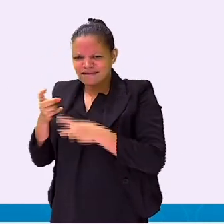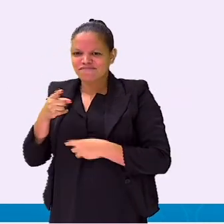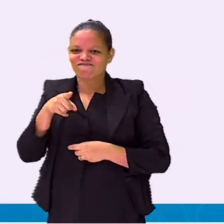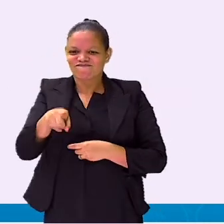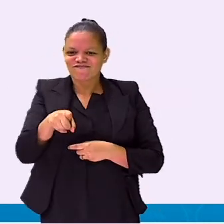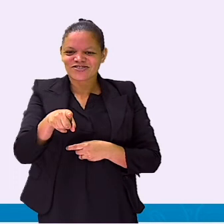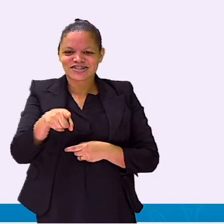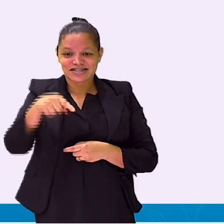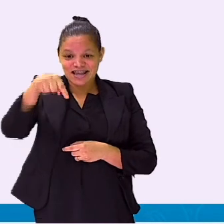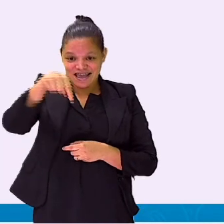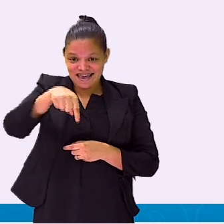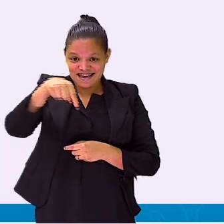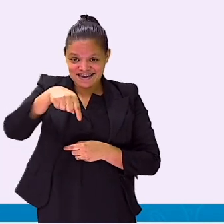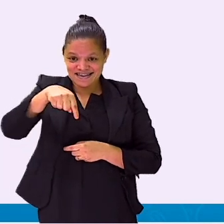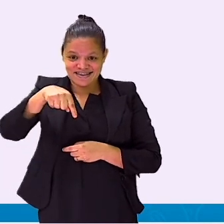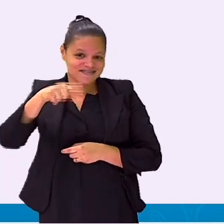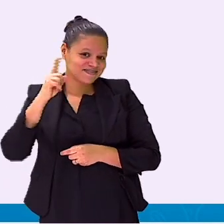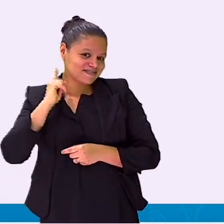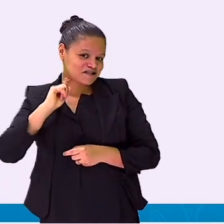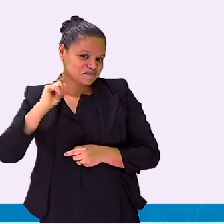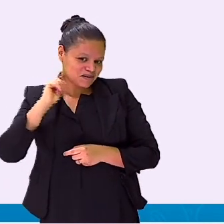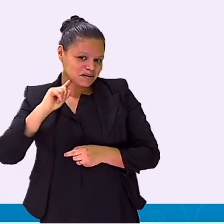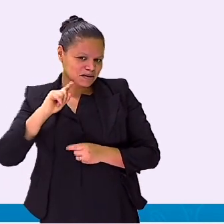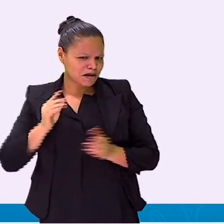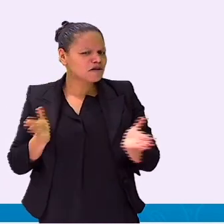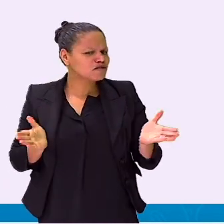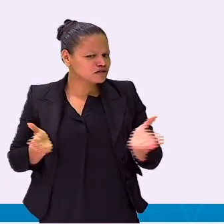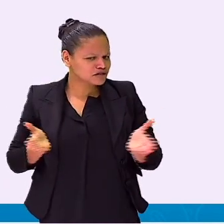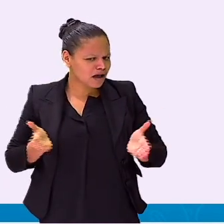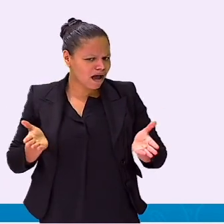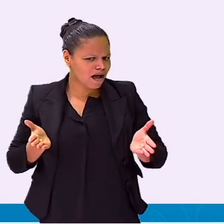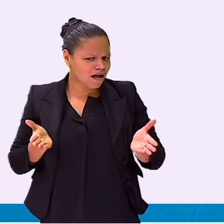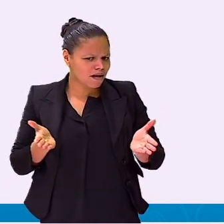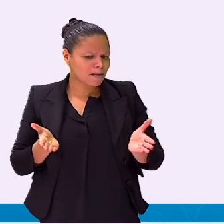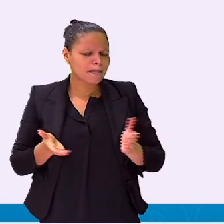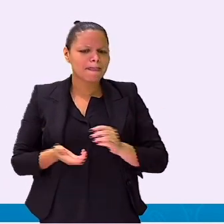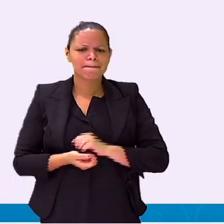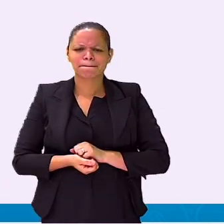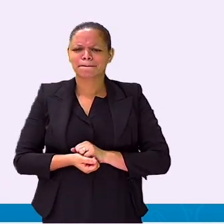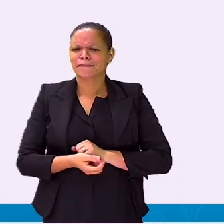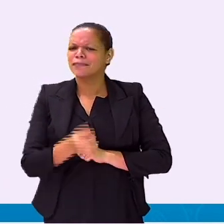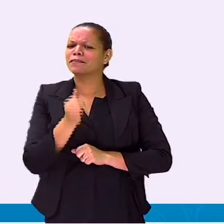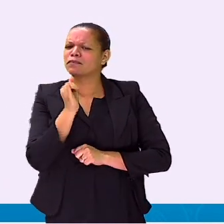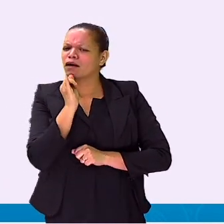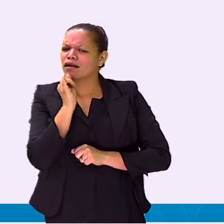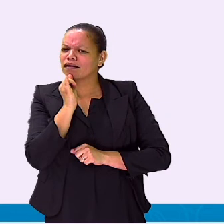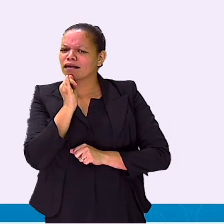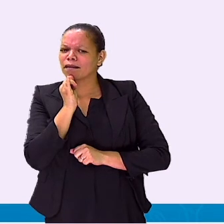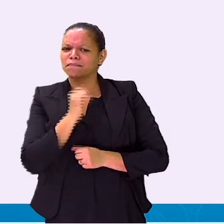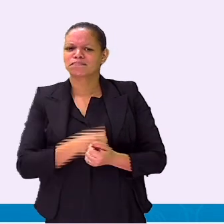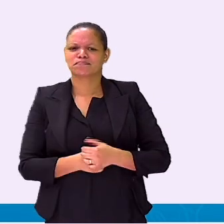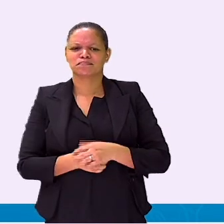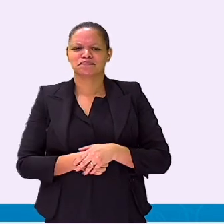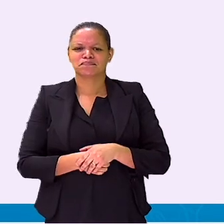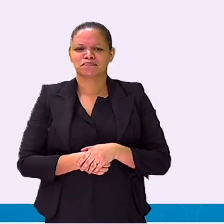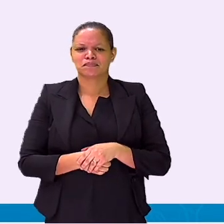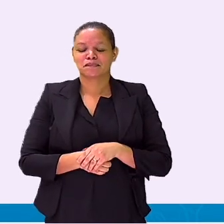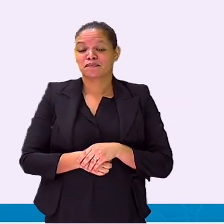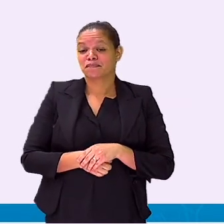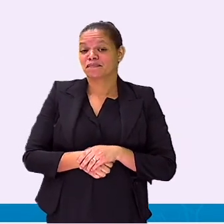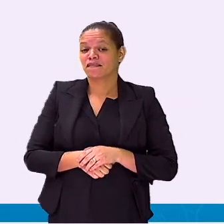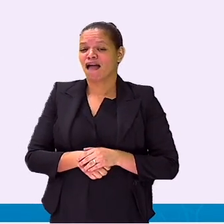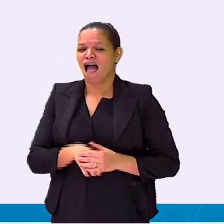a escrita, a grafia correta, ok? Então, apaixonado, eu diria